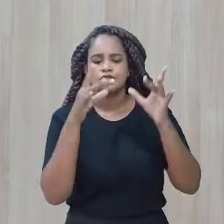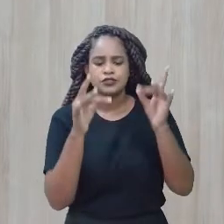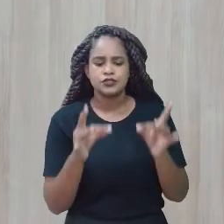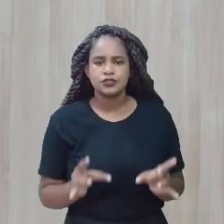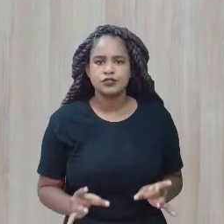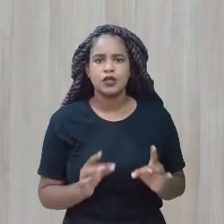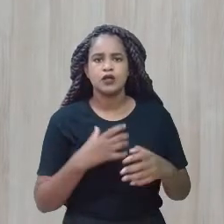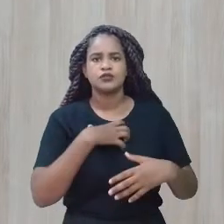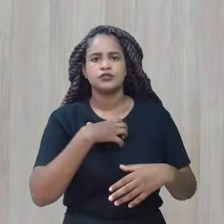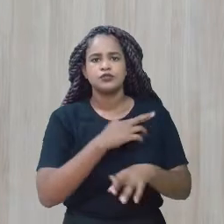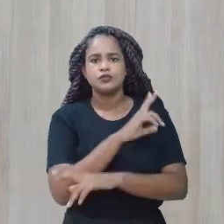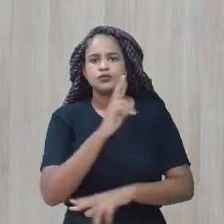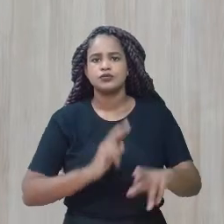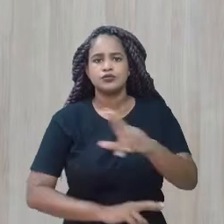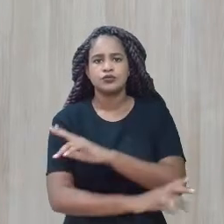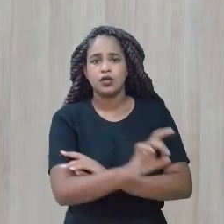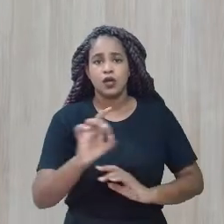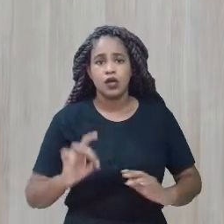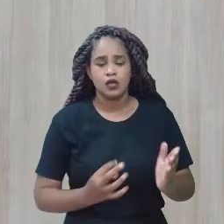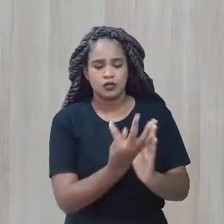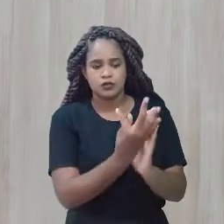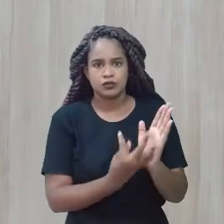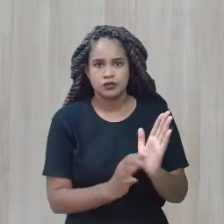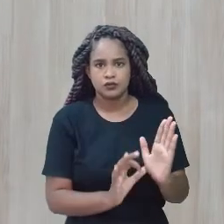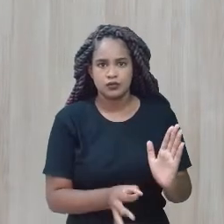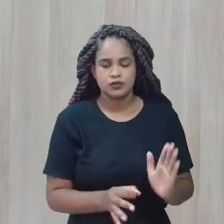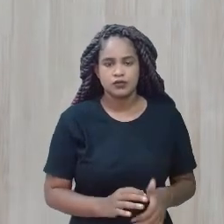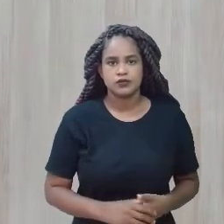que tem em cada um desses gêneros.